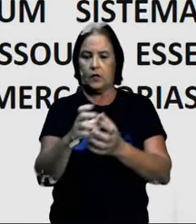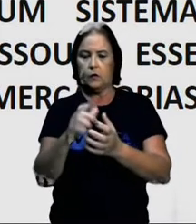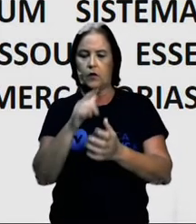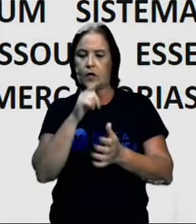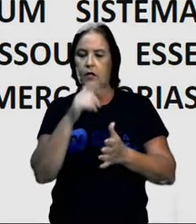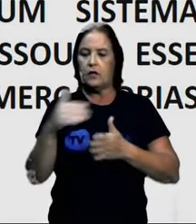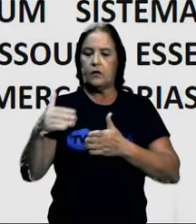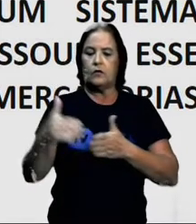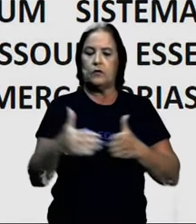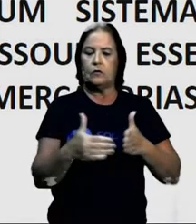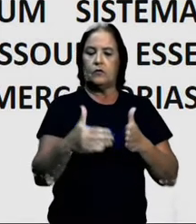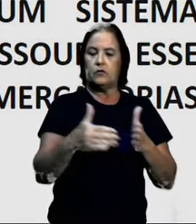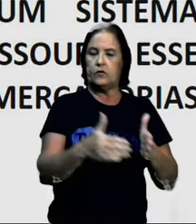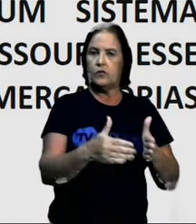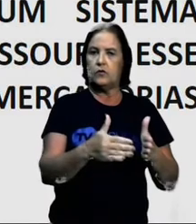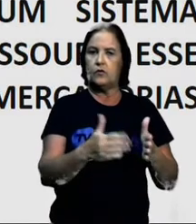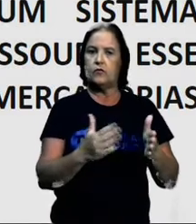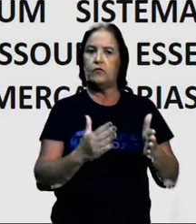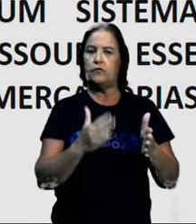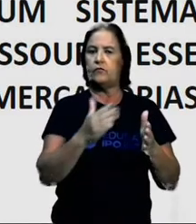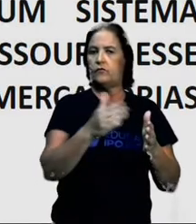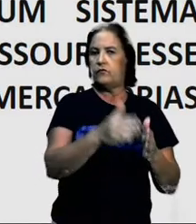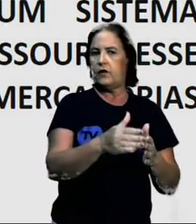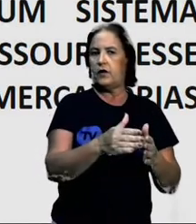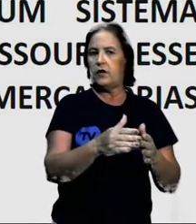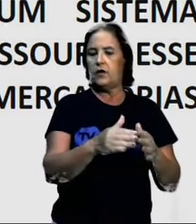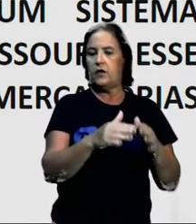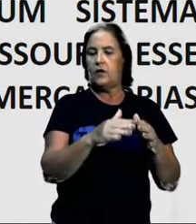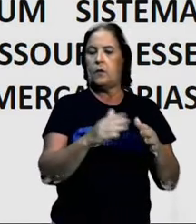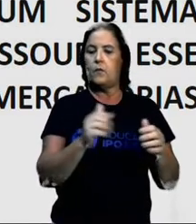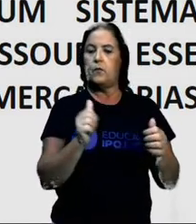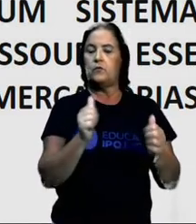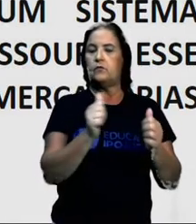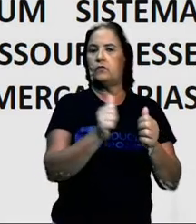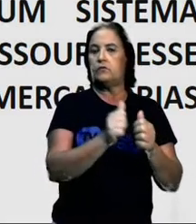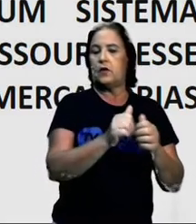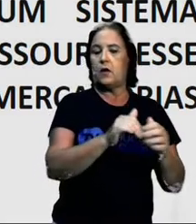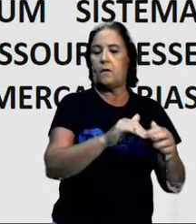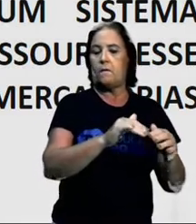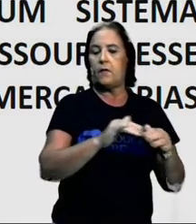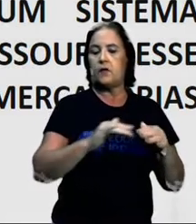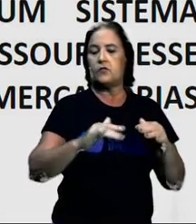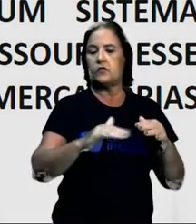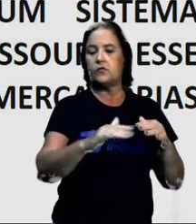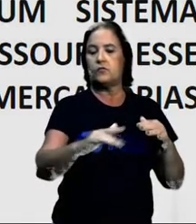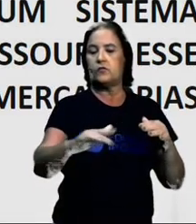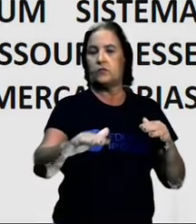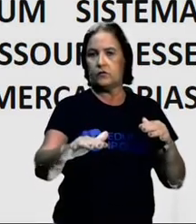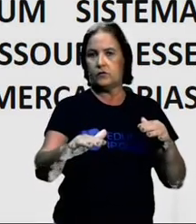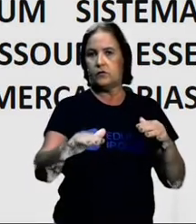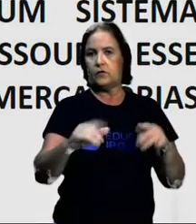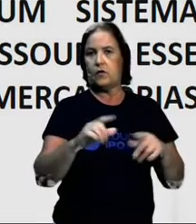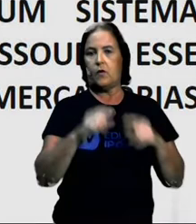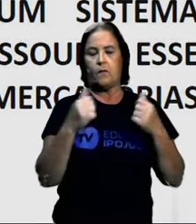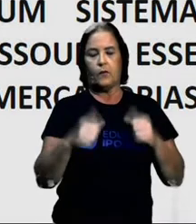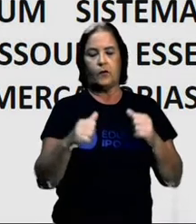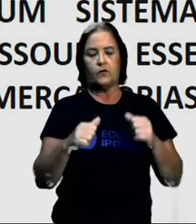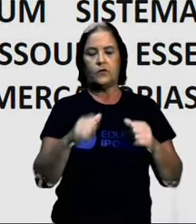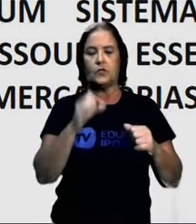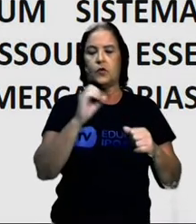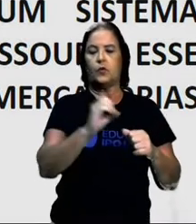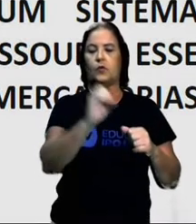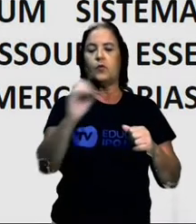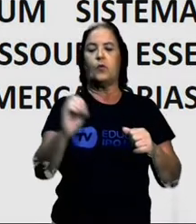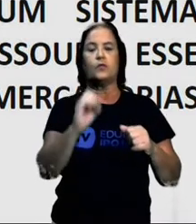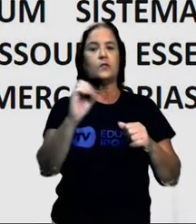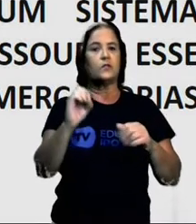rios correm para o mesmo trecho de margem litorânea, que podem ser um oceano ou um